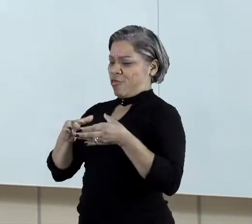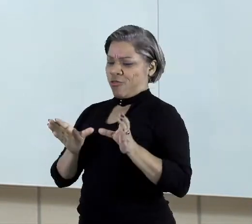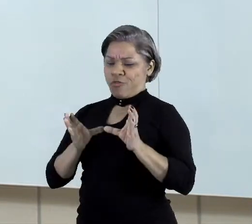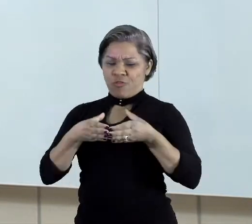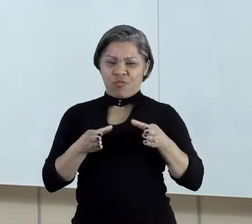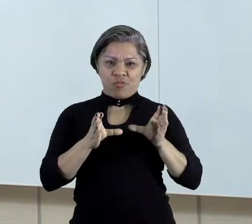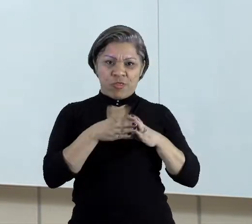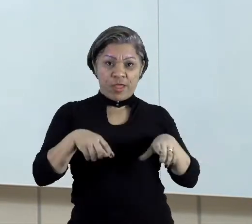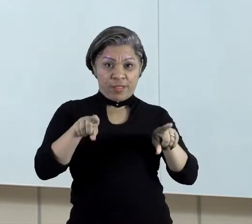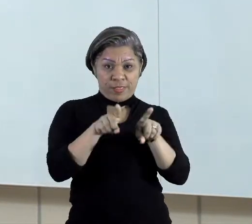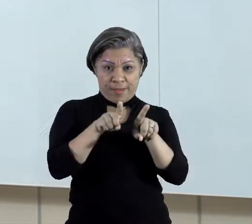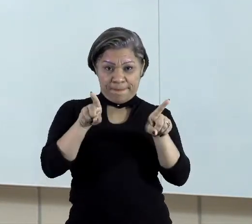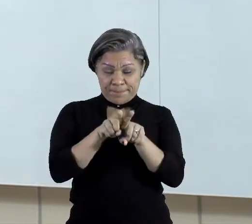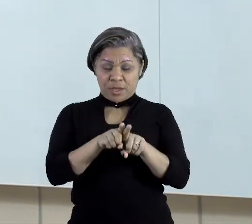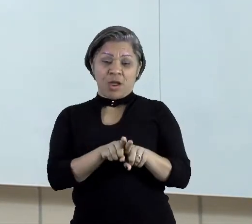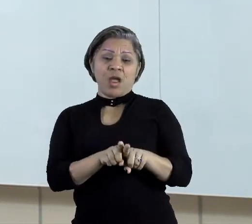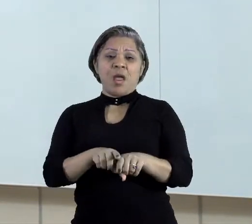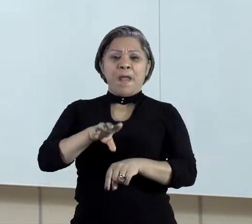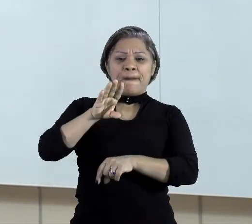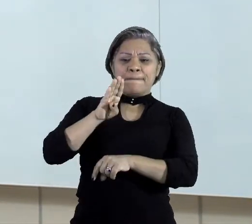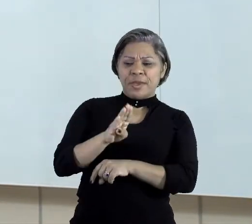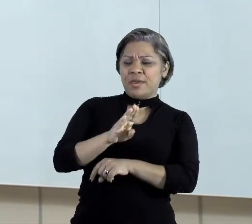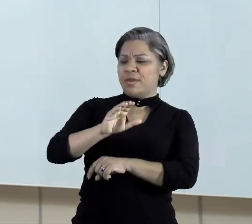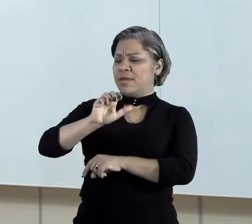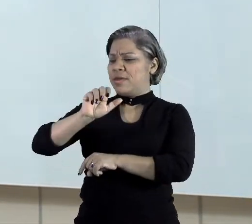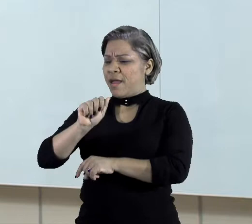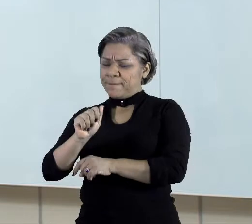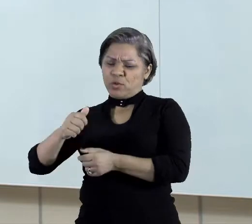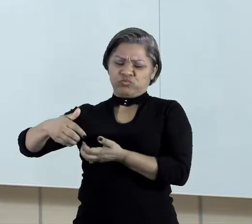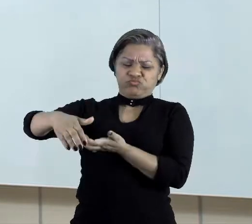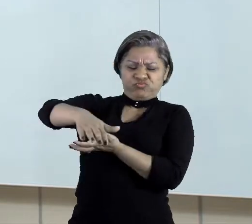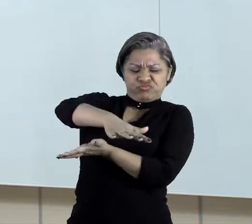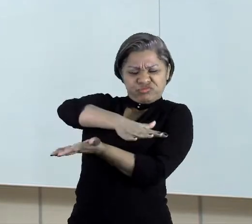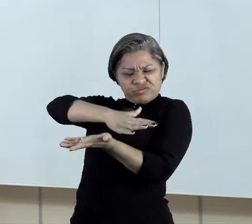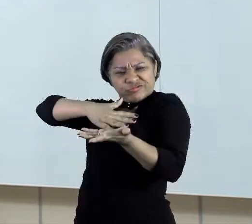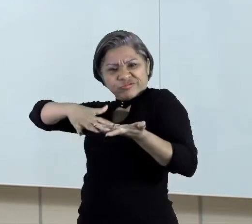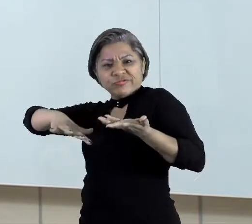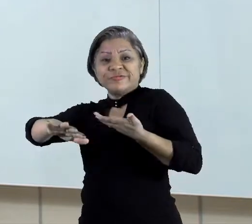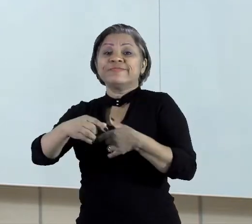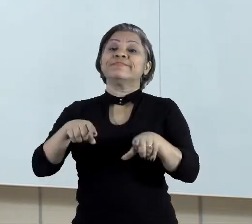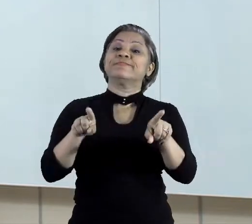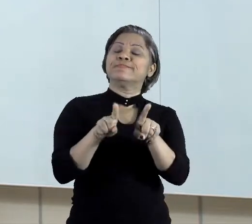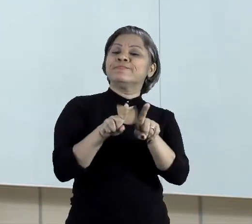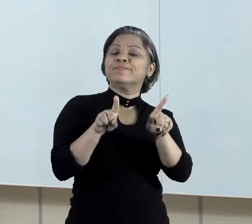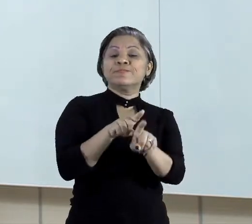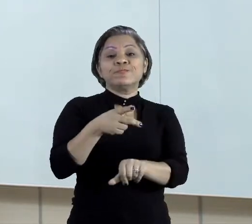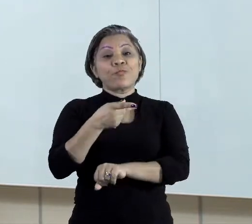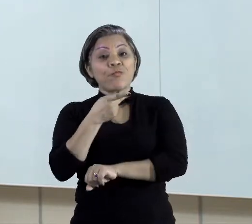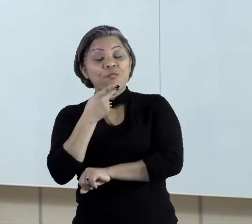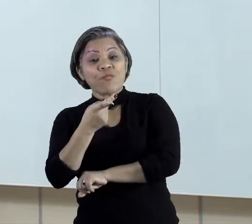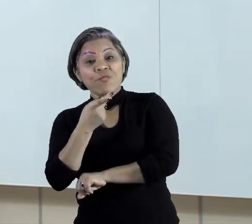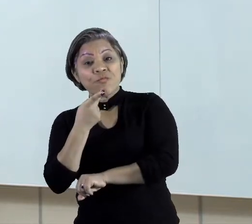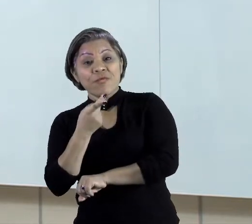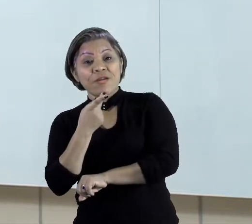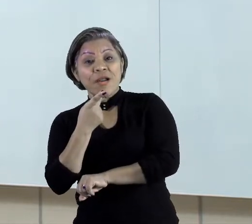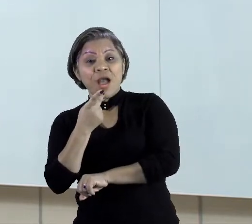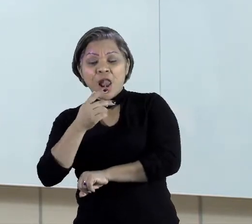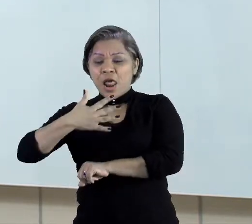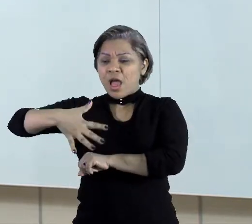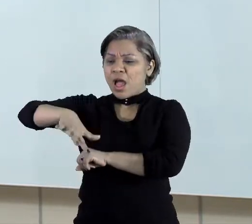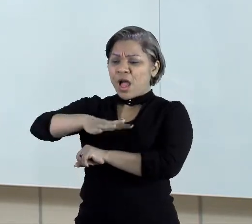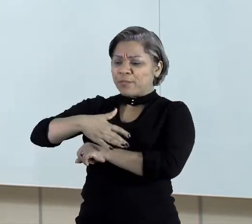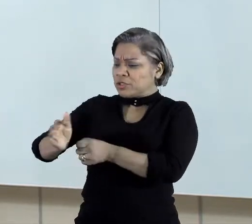fatores bióticos, fatores abióticos, antrópicos, e falamos também das áreas